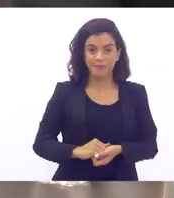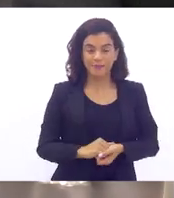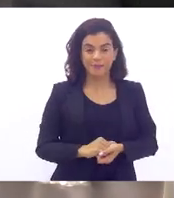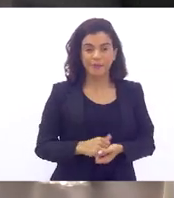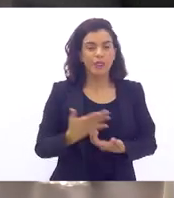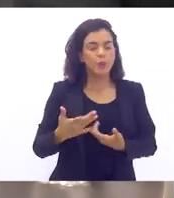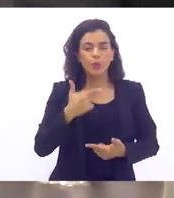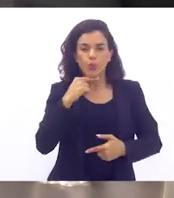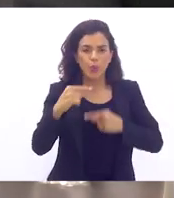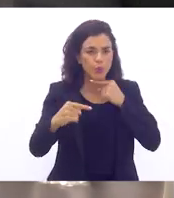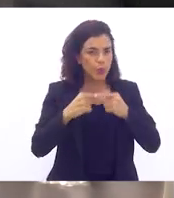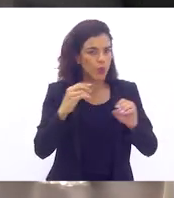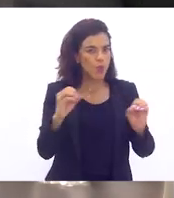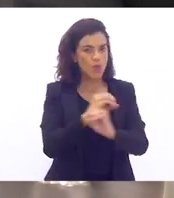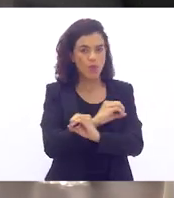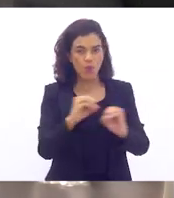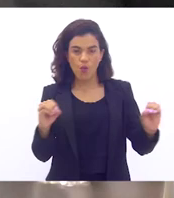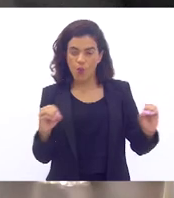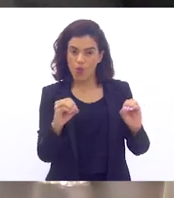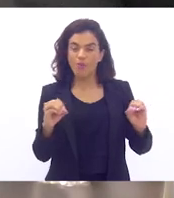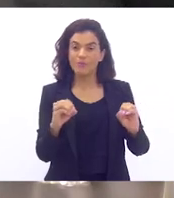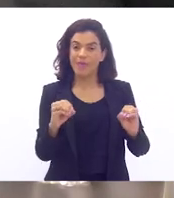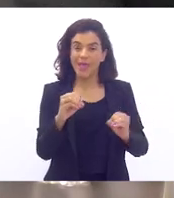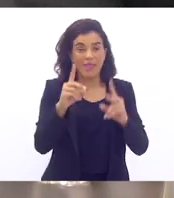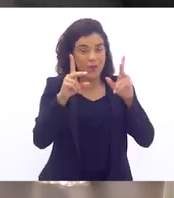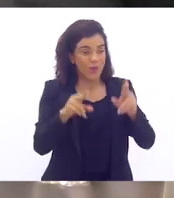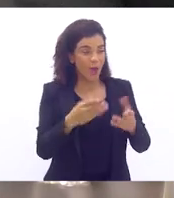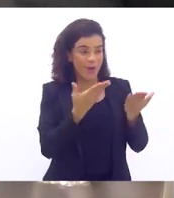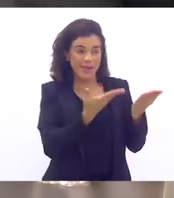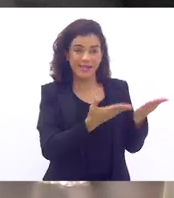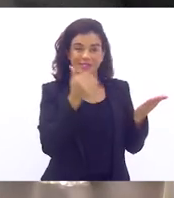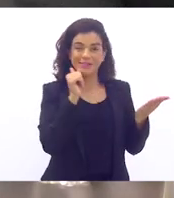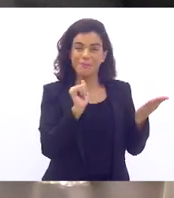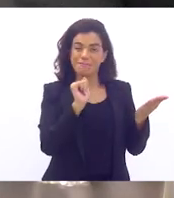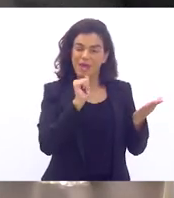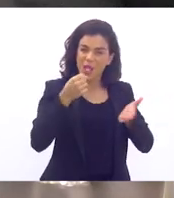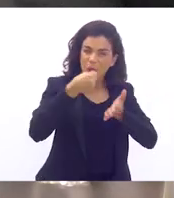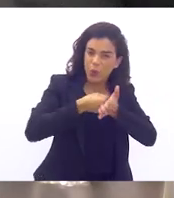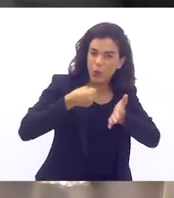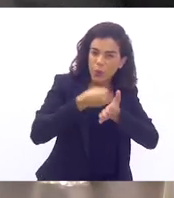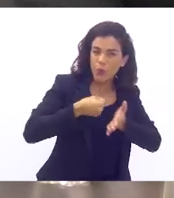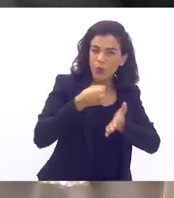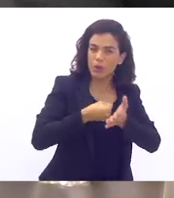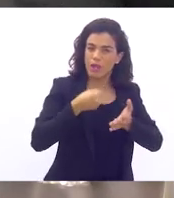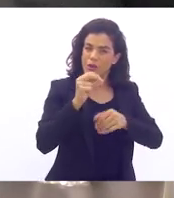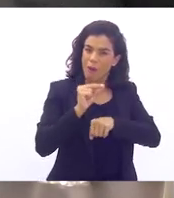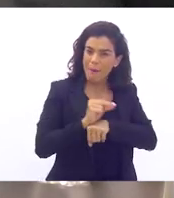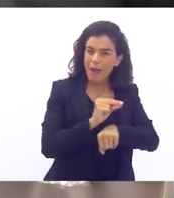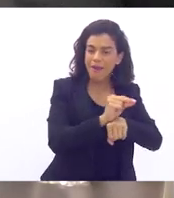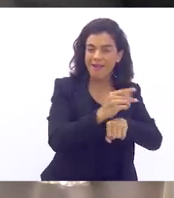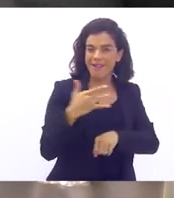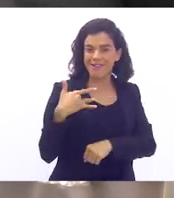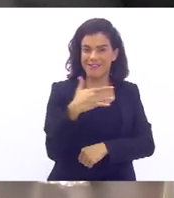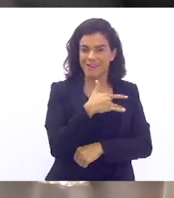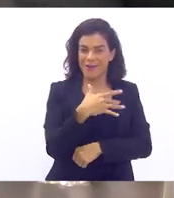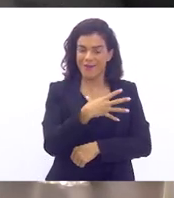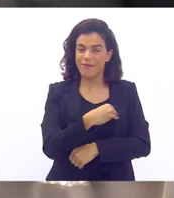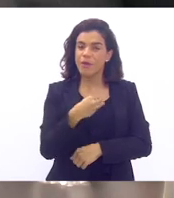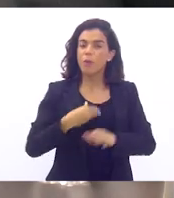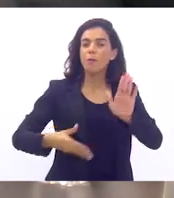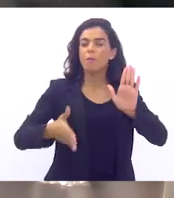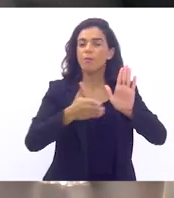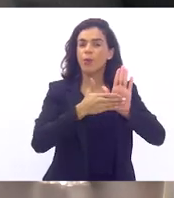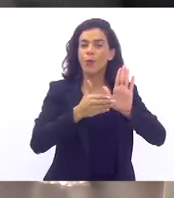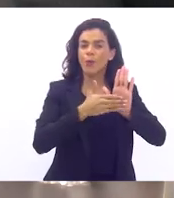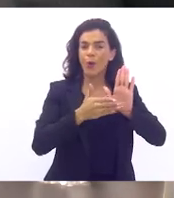que esse foi o maior motivo desta mãe que lutando pela saúde do seu filho propõe algo